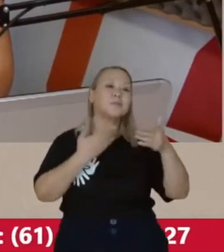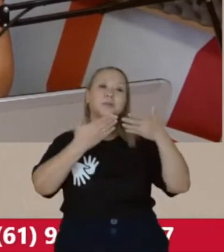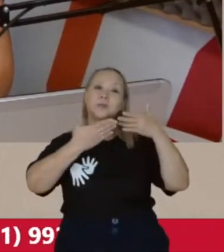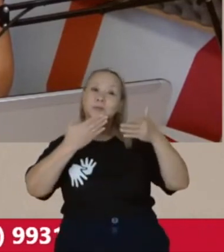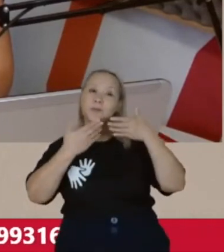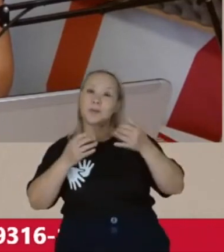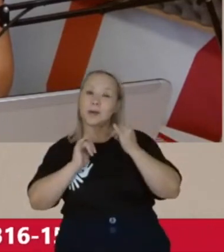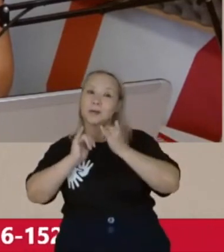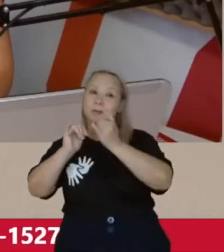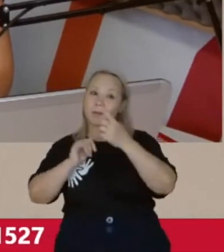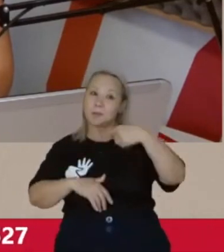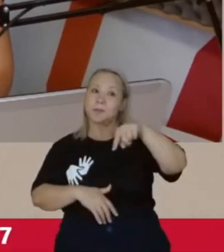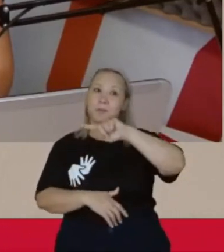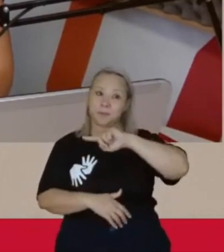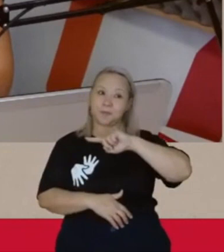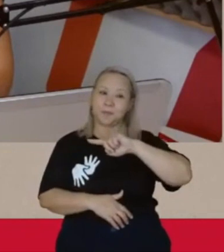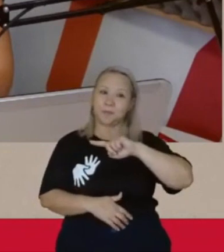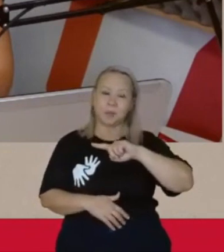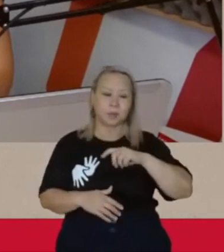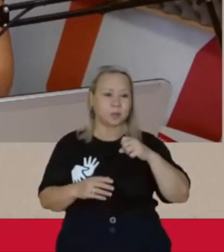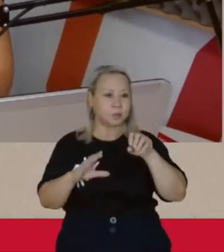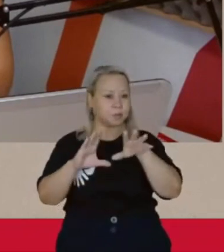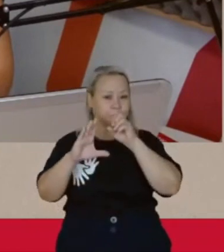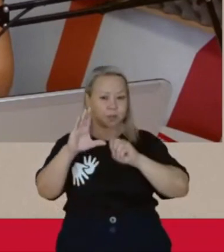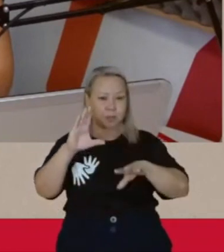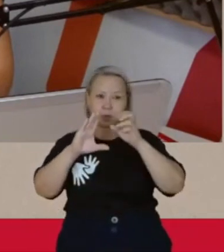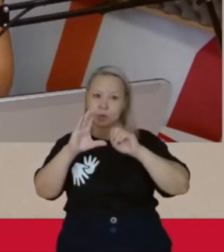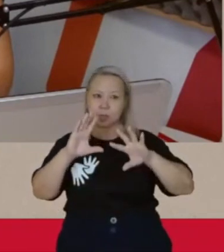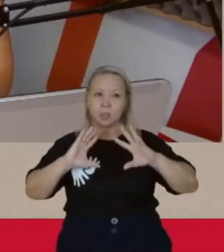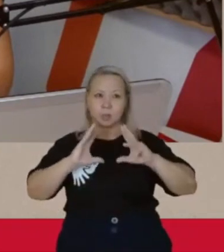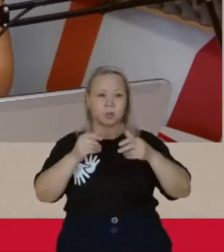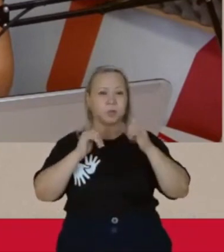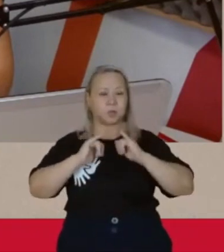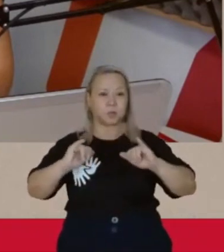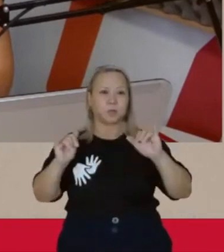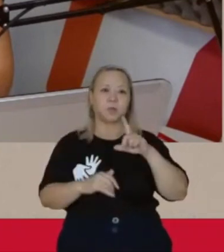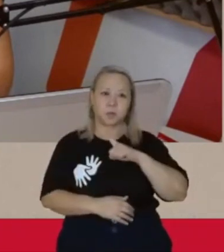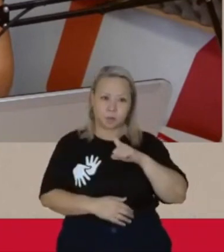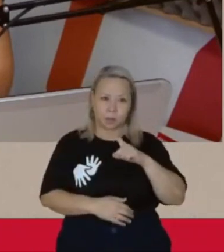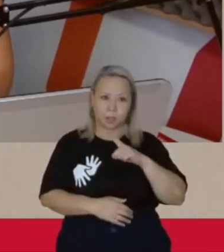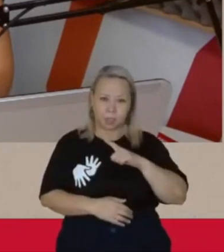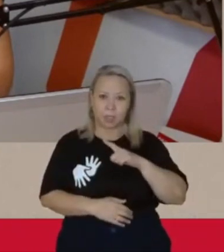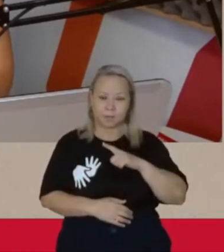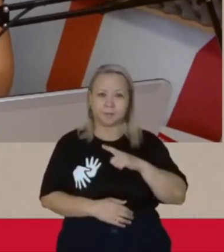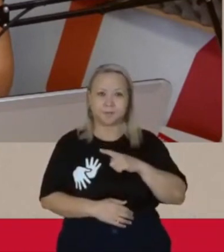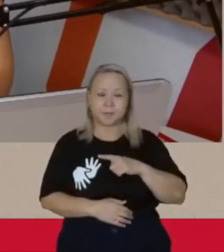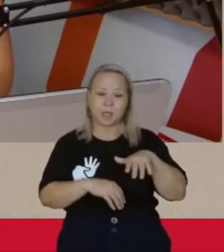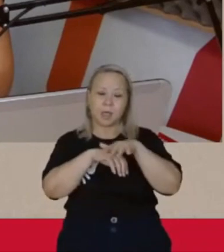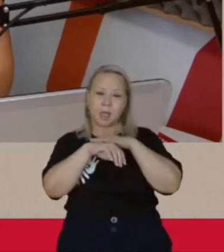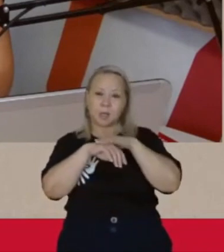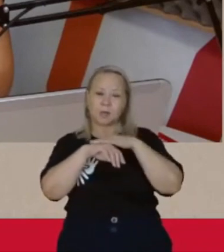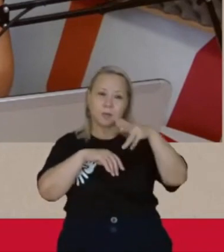Quero dizer para vocês que vai estar tudo disponível depois para quem chegou agora e não pôde acompanhar a Macaé e a nossa conversa com a